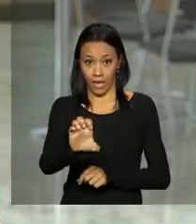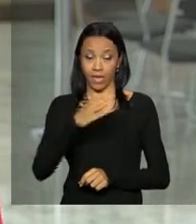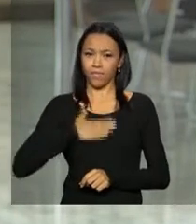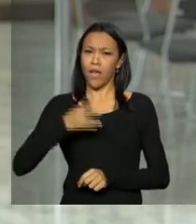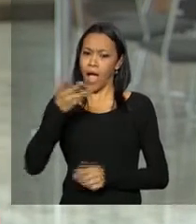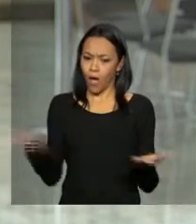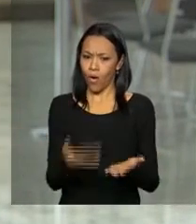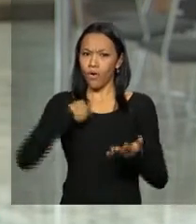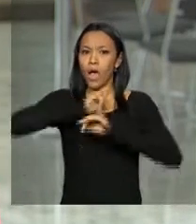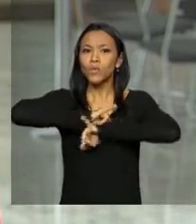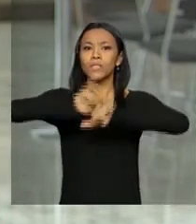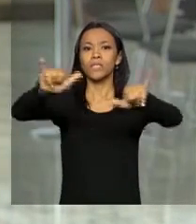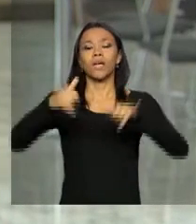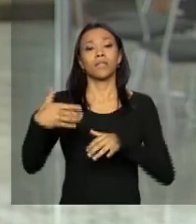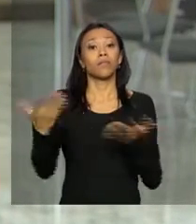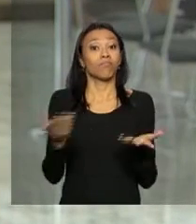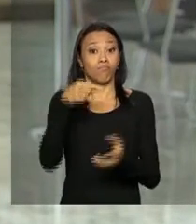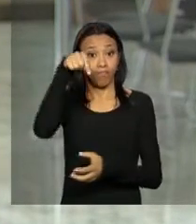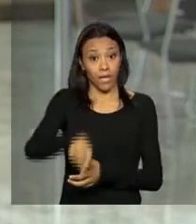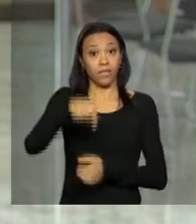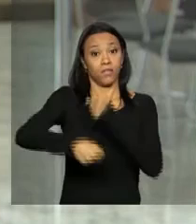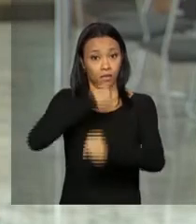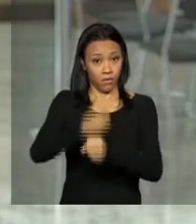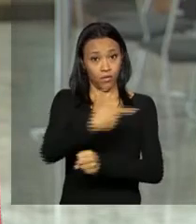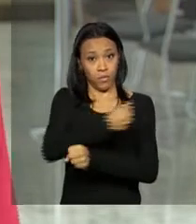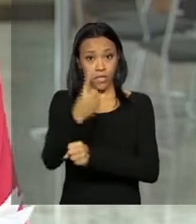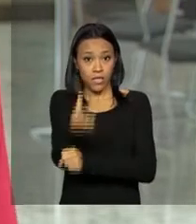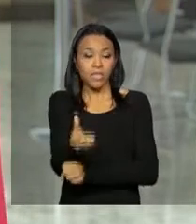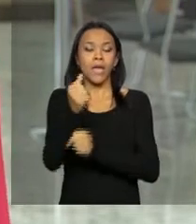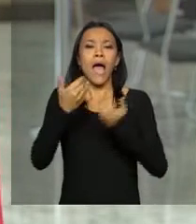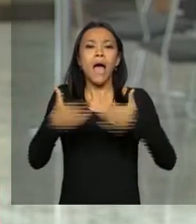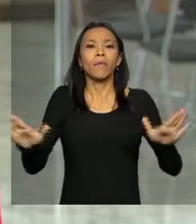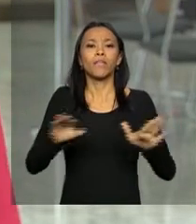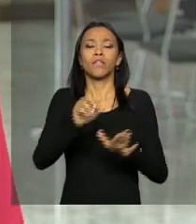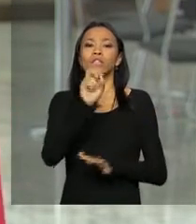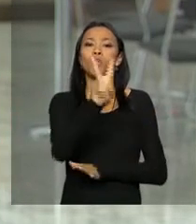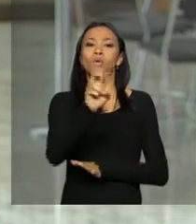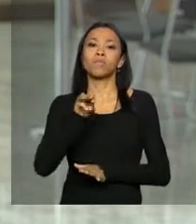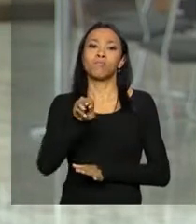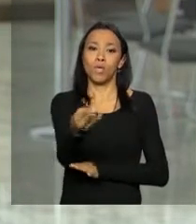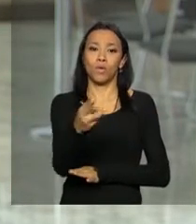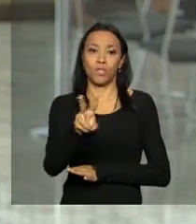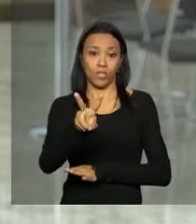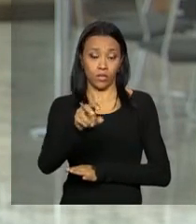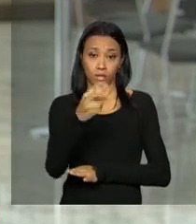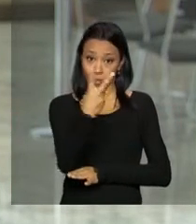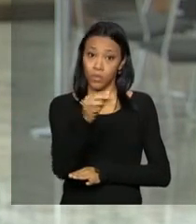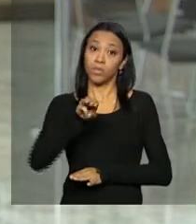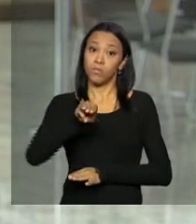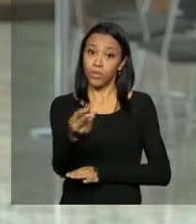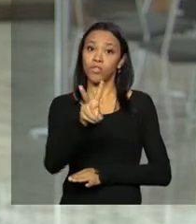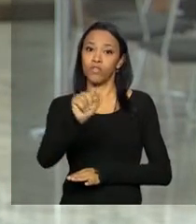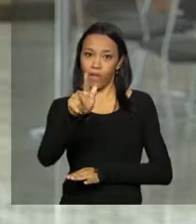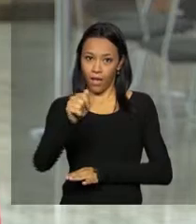anunciadas novidades para 2016. O Pronatec vai abrir 2 milhões de vagas esse ano e, segundo o ministro da Educação,